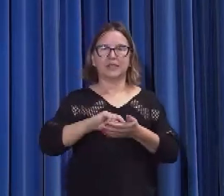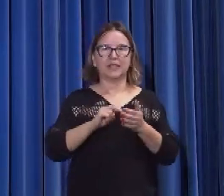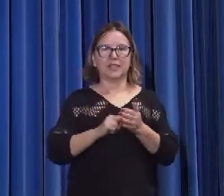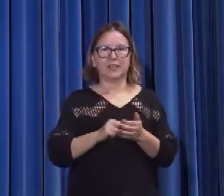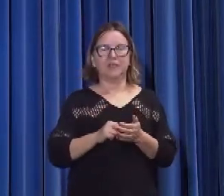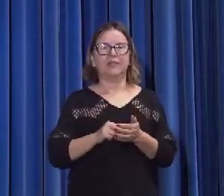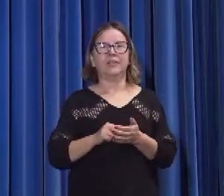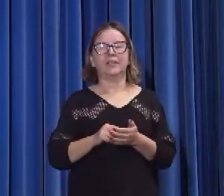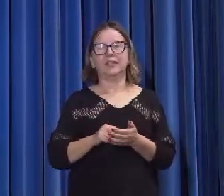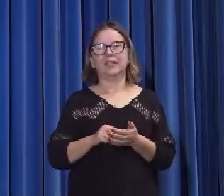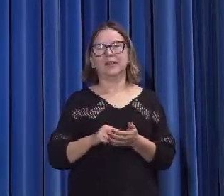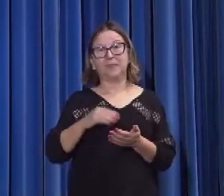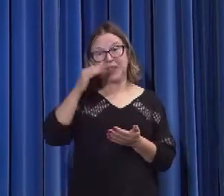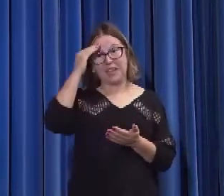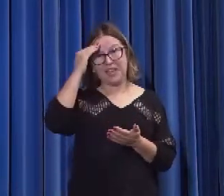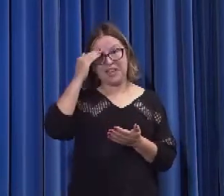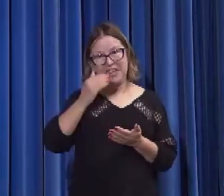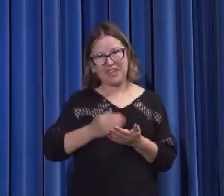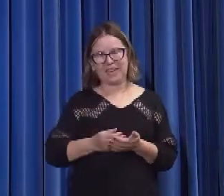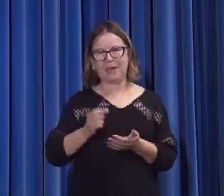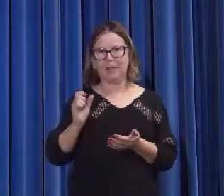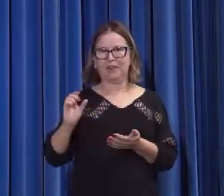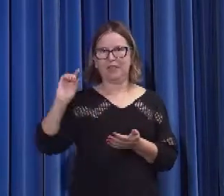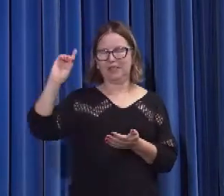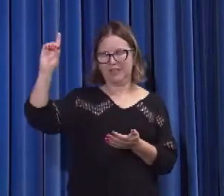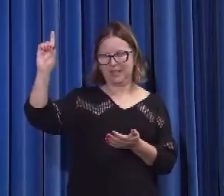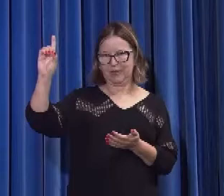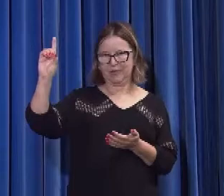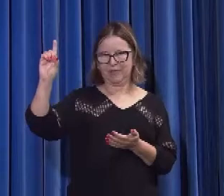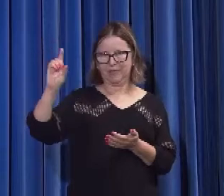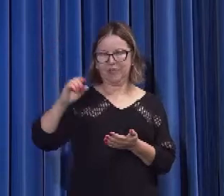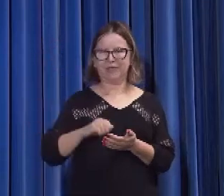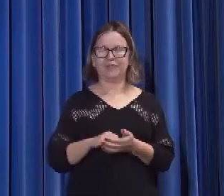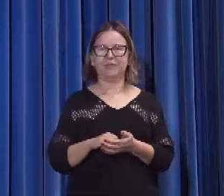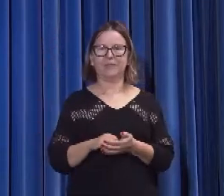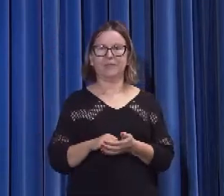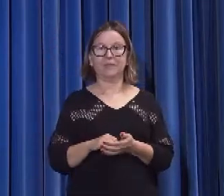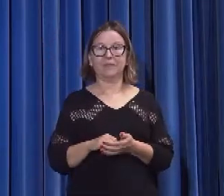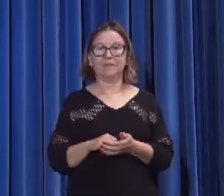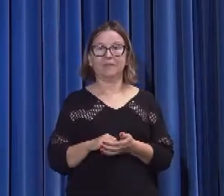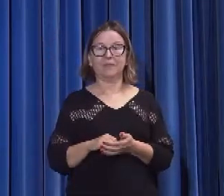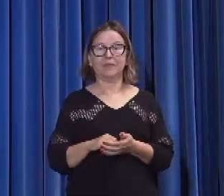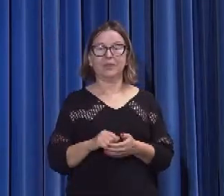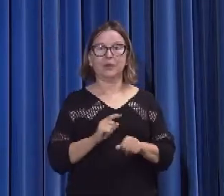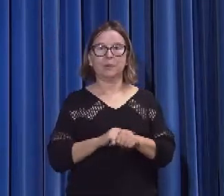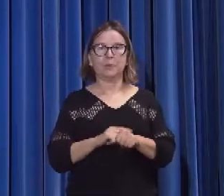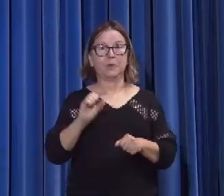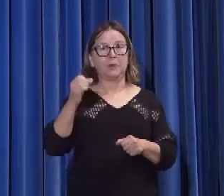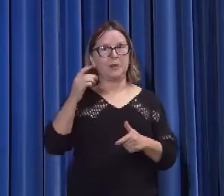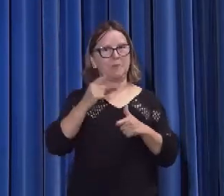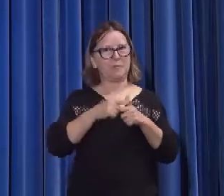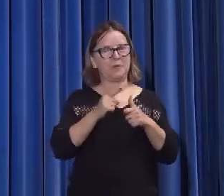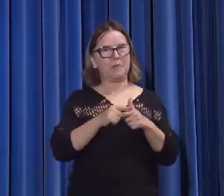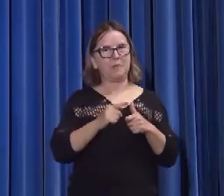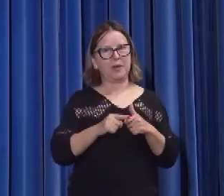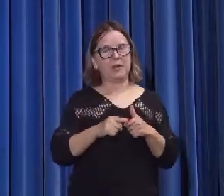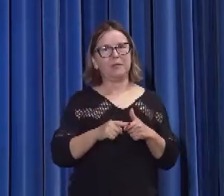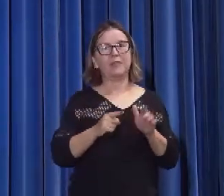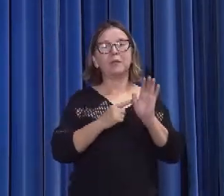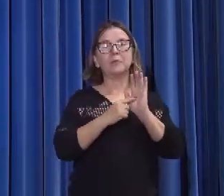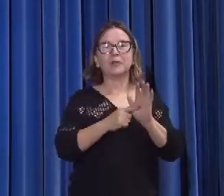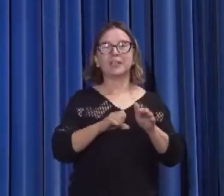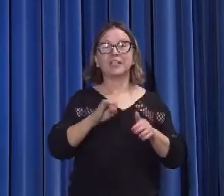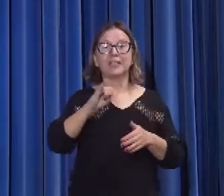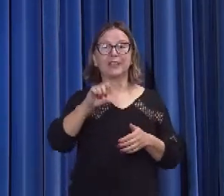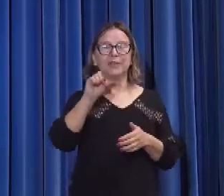irá dizer se a sua crença ela é genuína, se ela é uma fé verdadeira ou se ela é apenas o quê? Um esforço